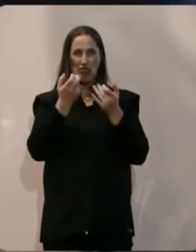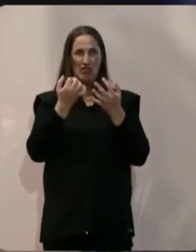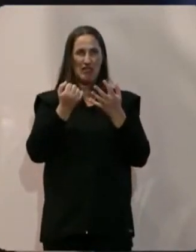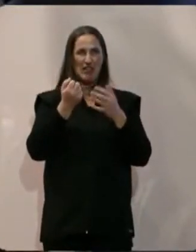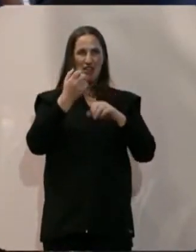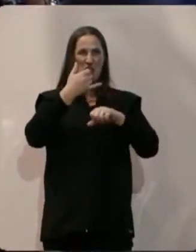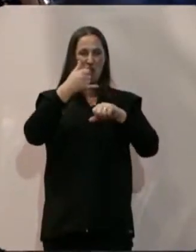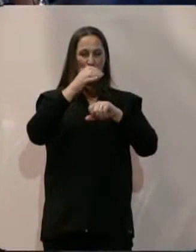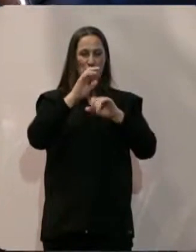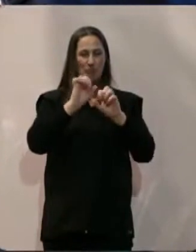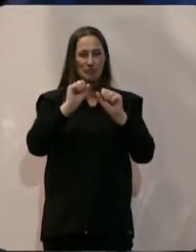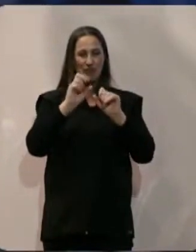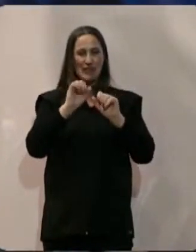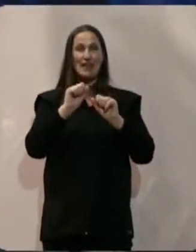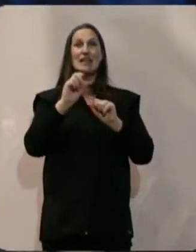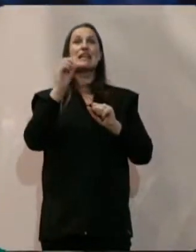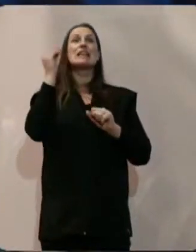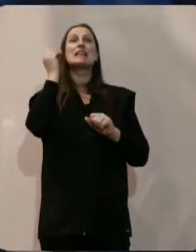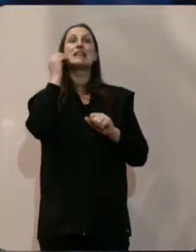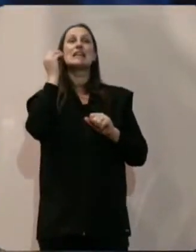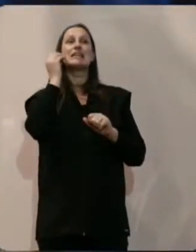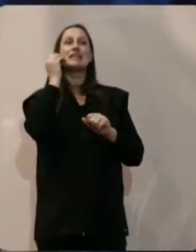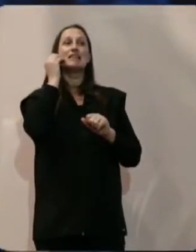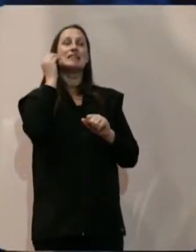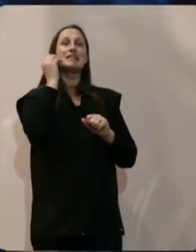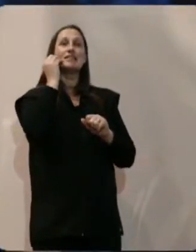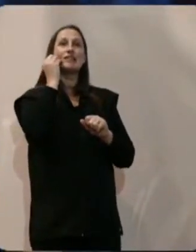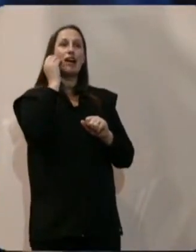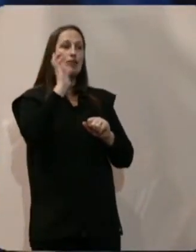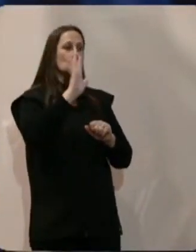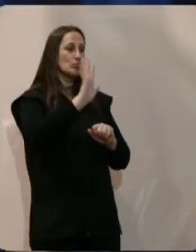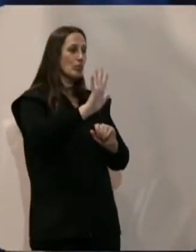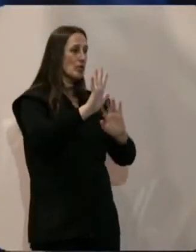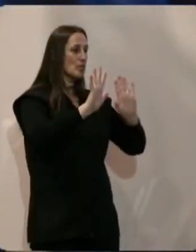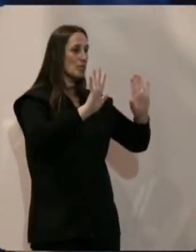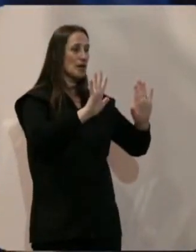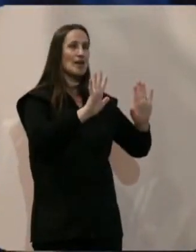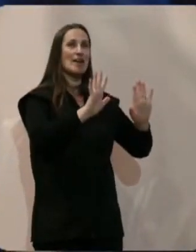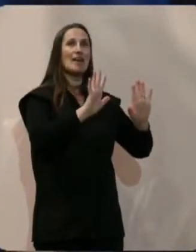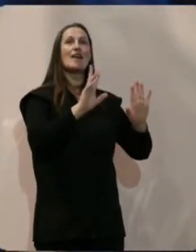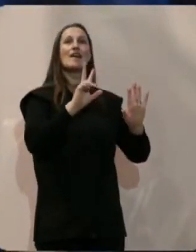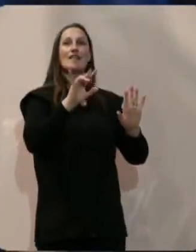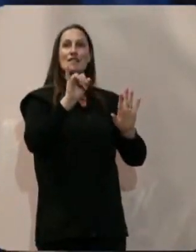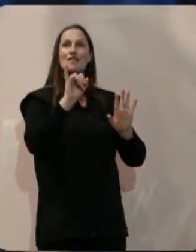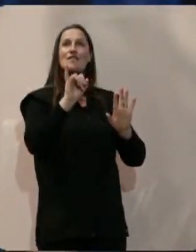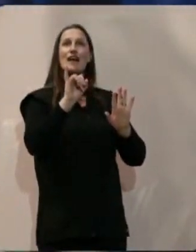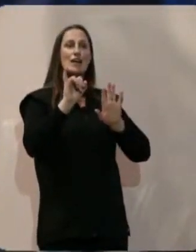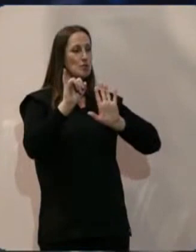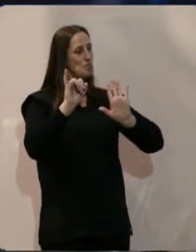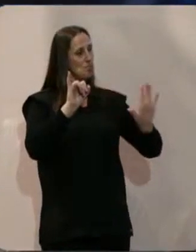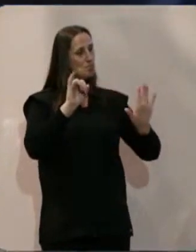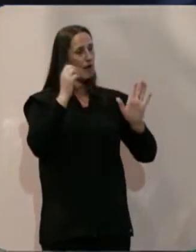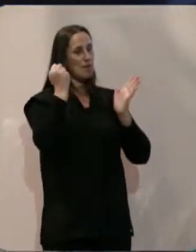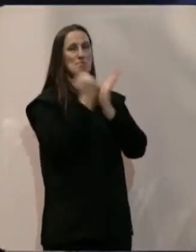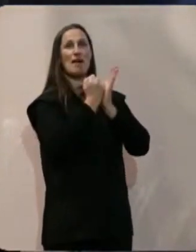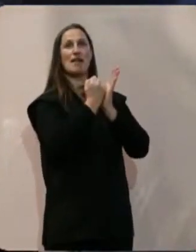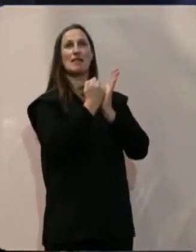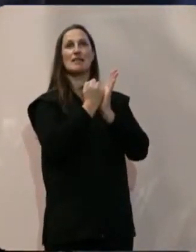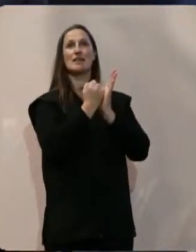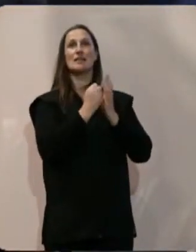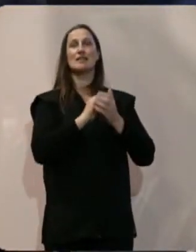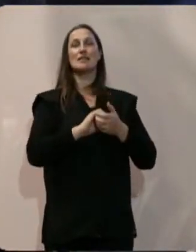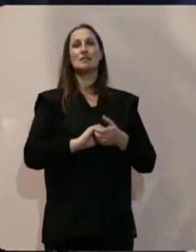qualquer superfície, a marca da tua mão vai ficar com aquela gordura. E eu acho que essa é a